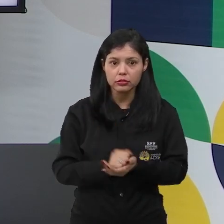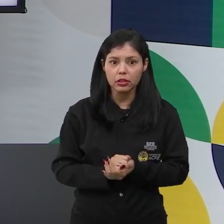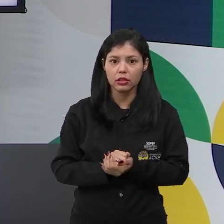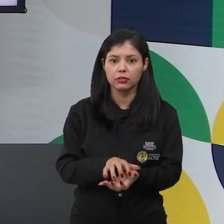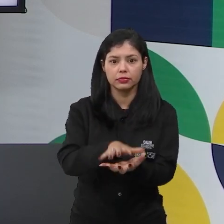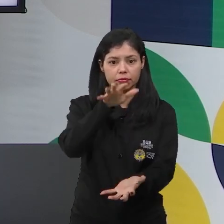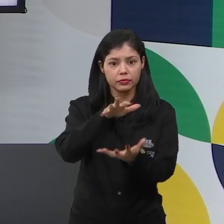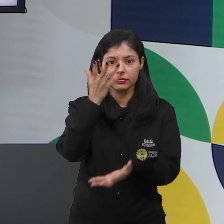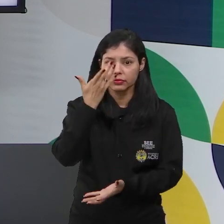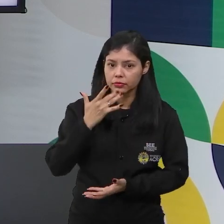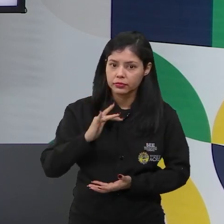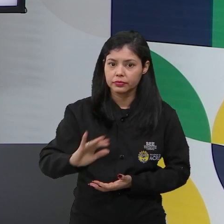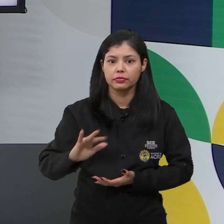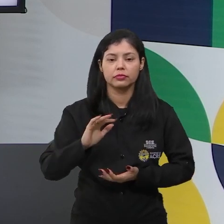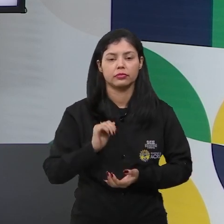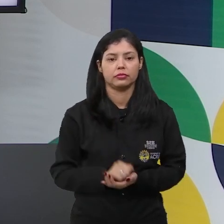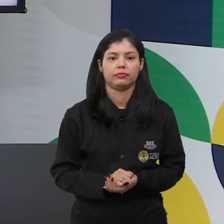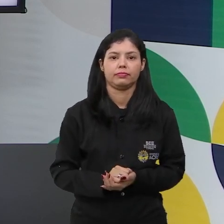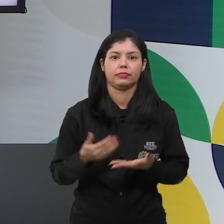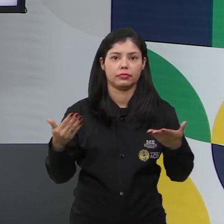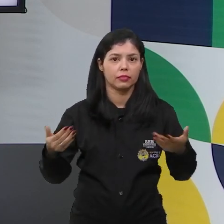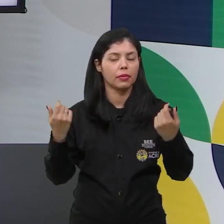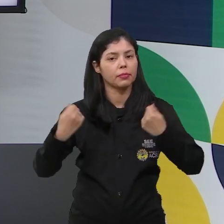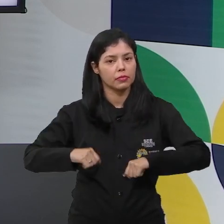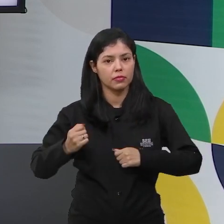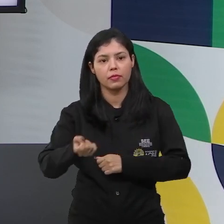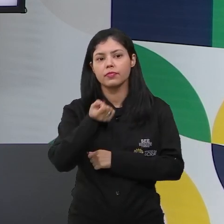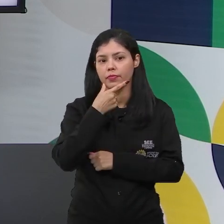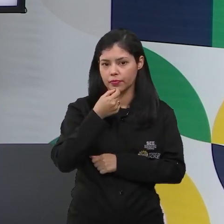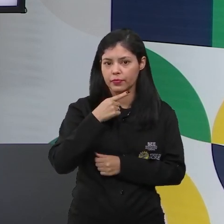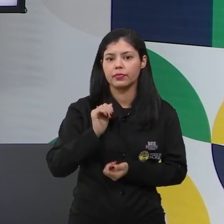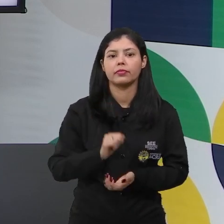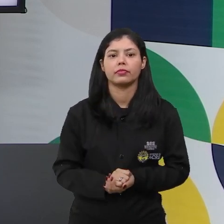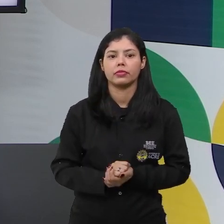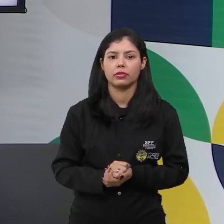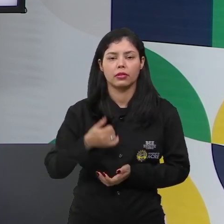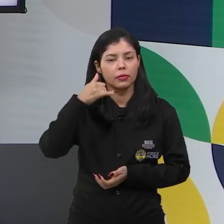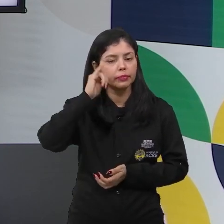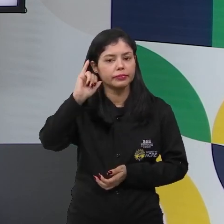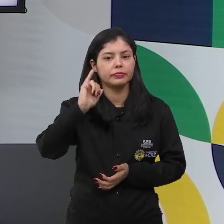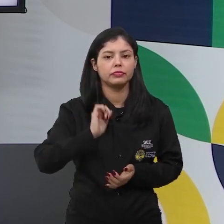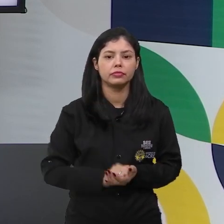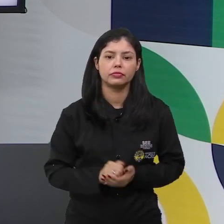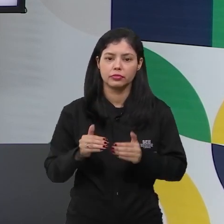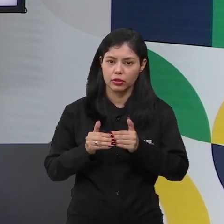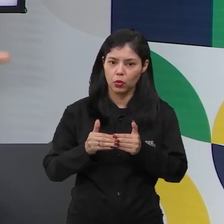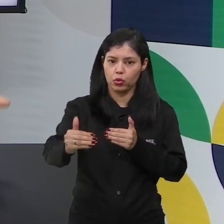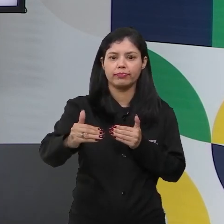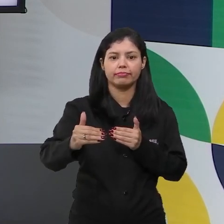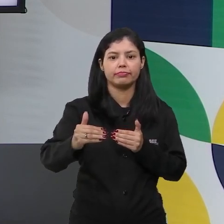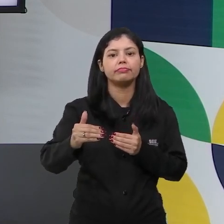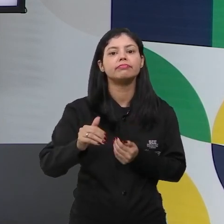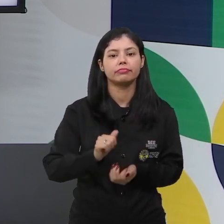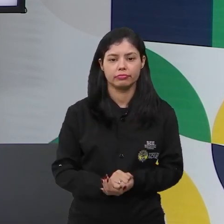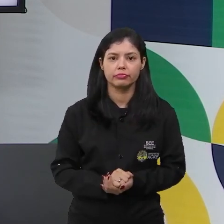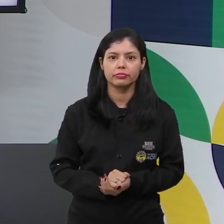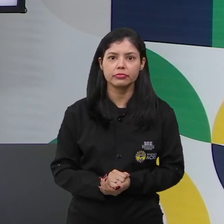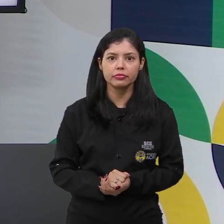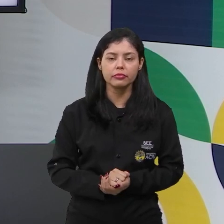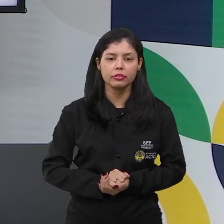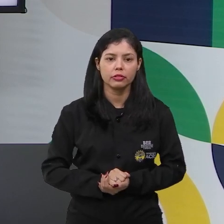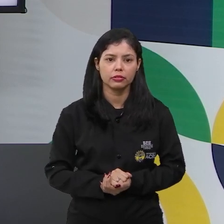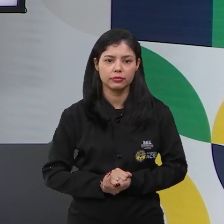idosos, crianças, pessoas imunossuprimidas vão tomar esse medicamento ali para evitar, né, o agravamento ali da